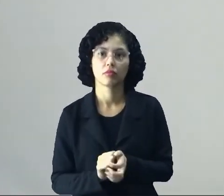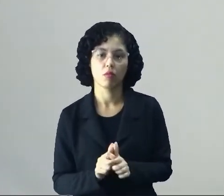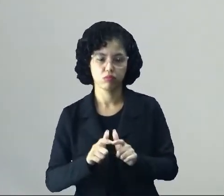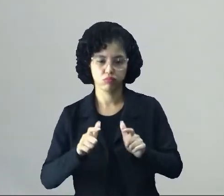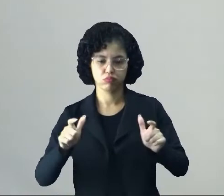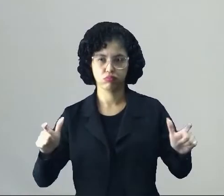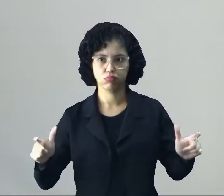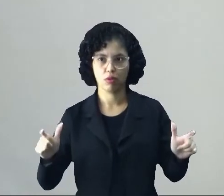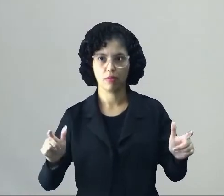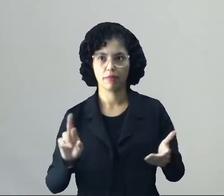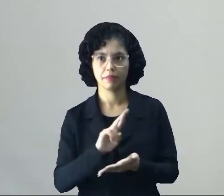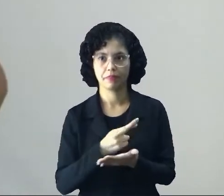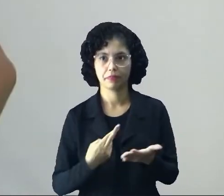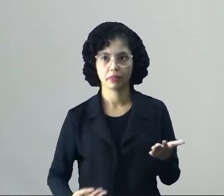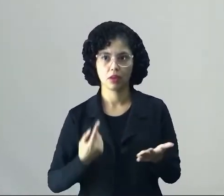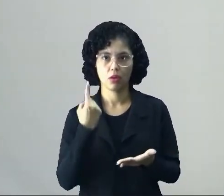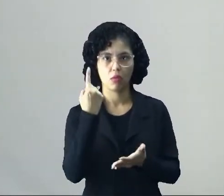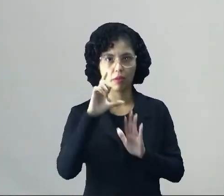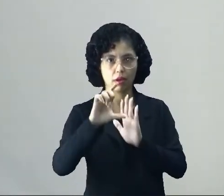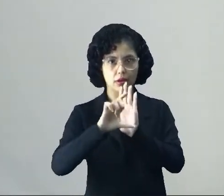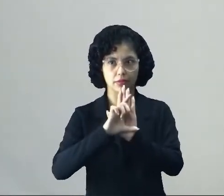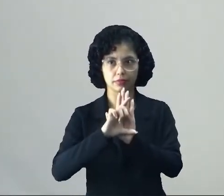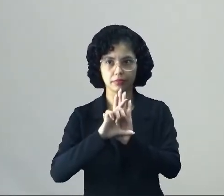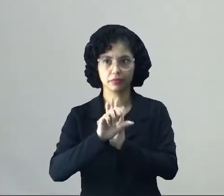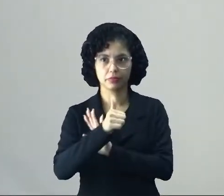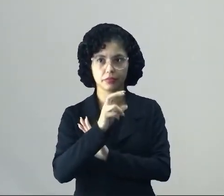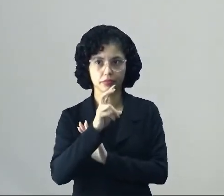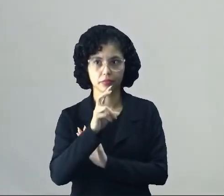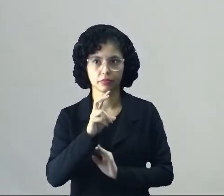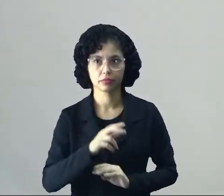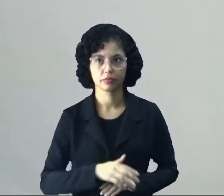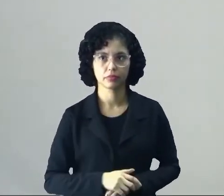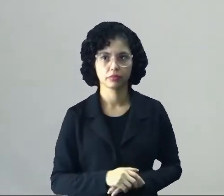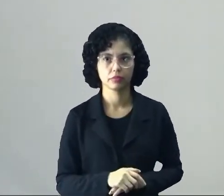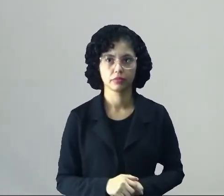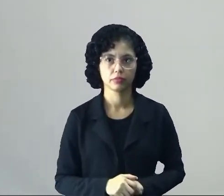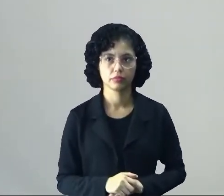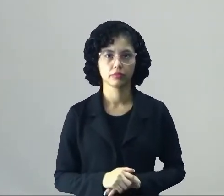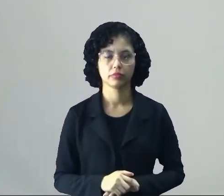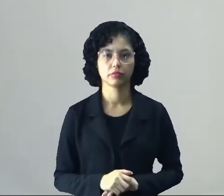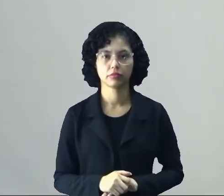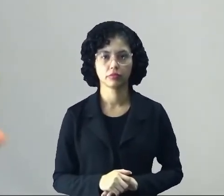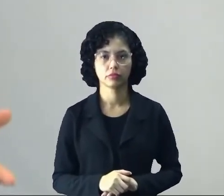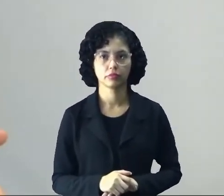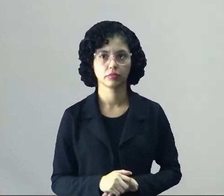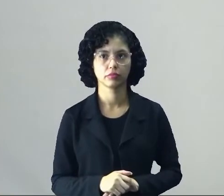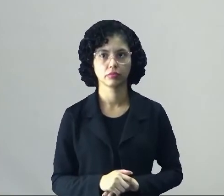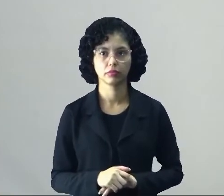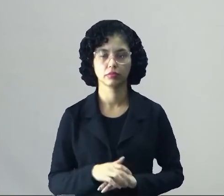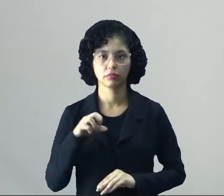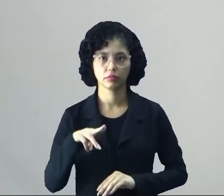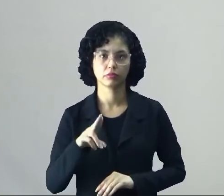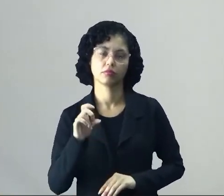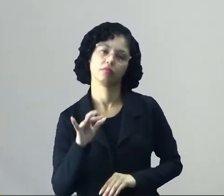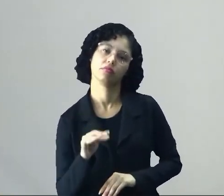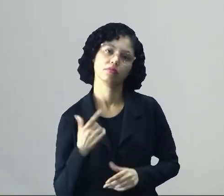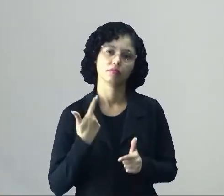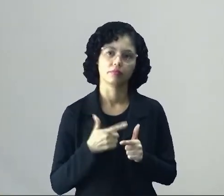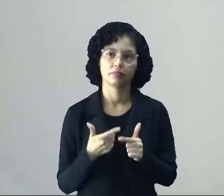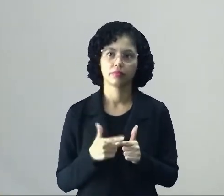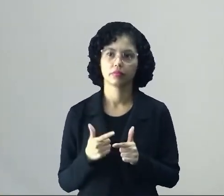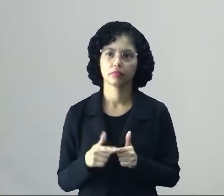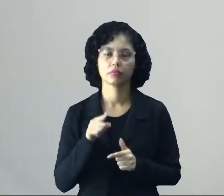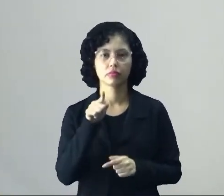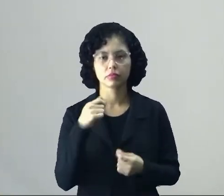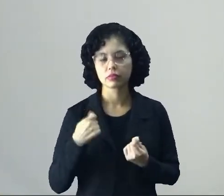ali uma redação de 15 linhas como sendo um único parágrafo, isso é monobloco. Então é um problema